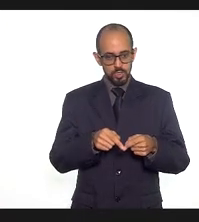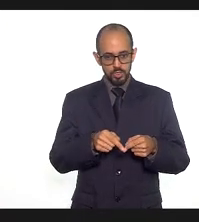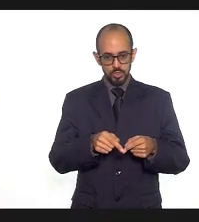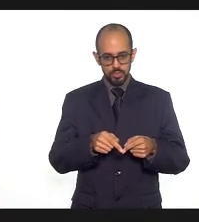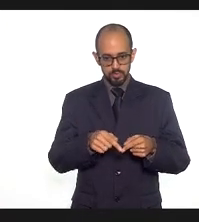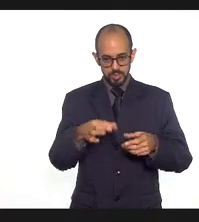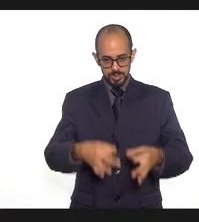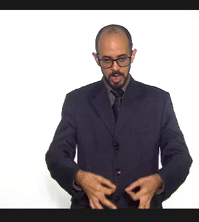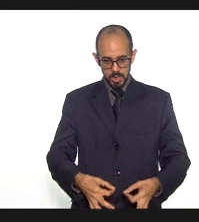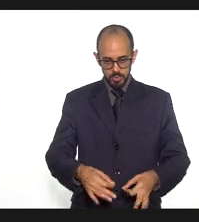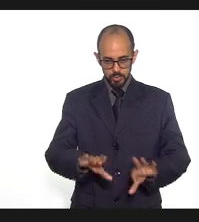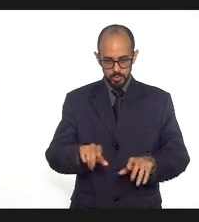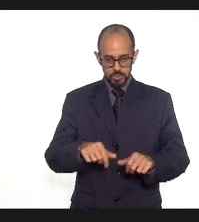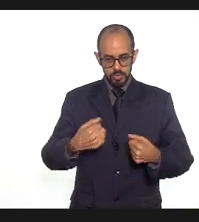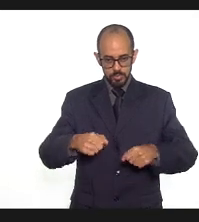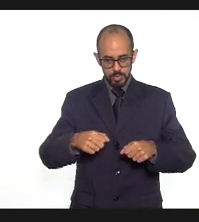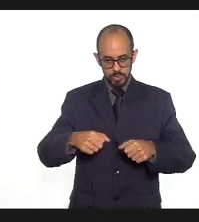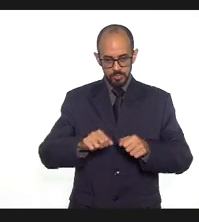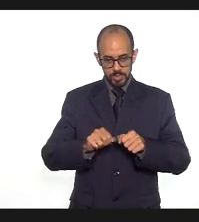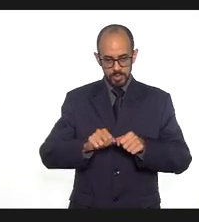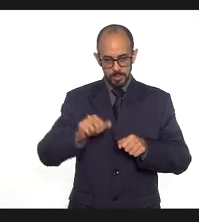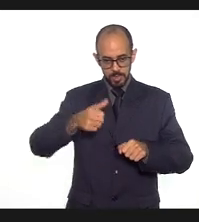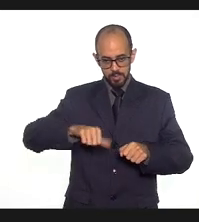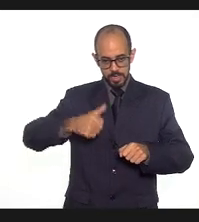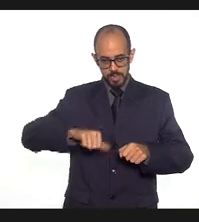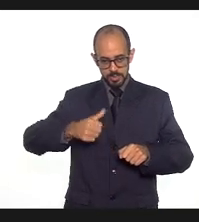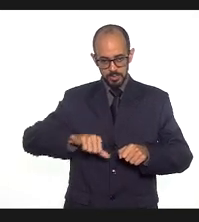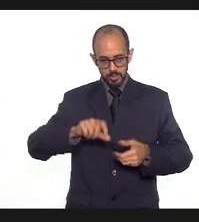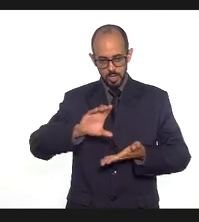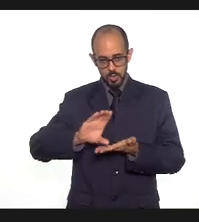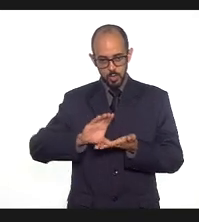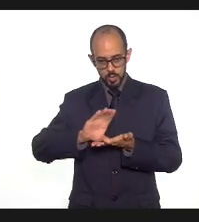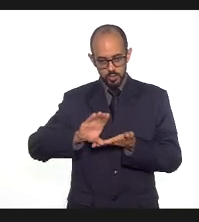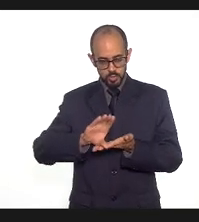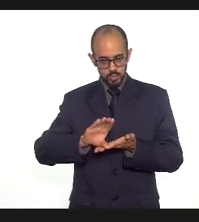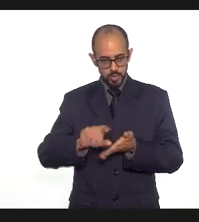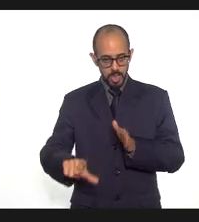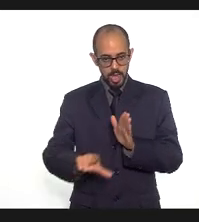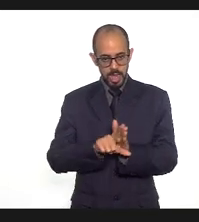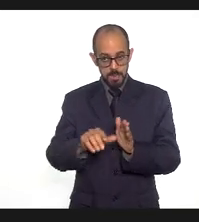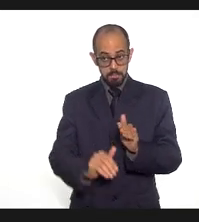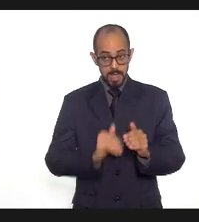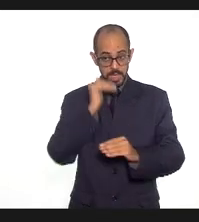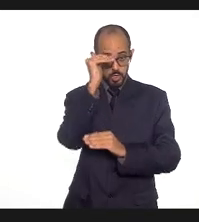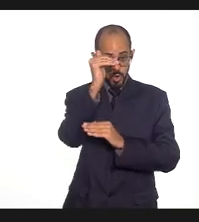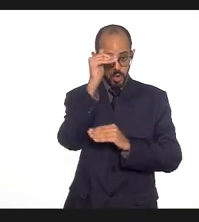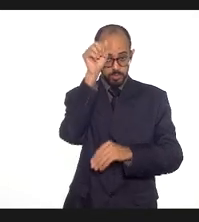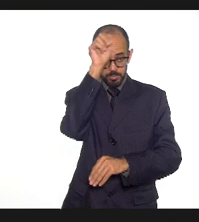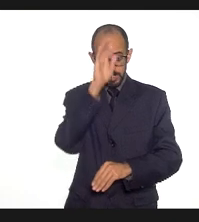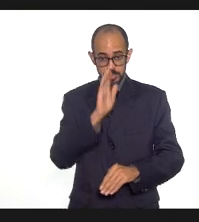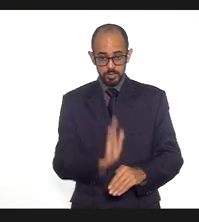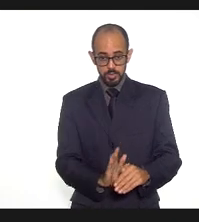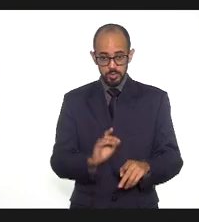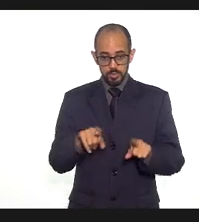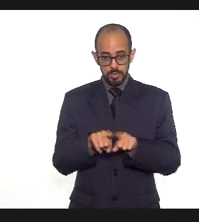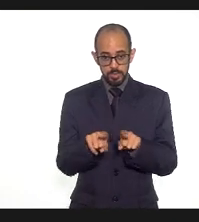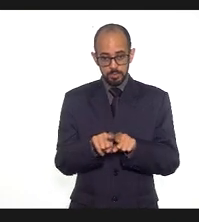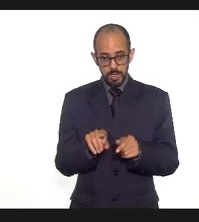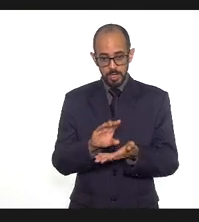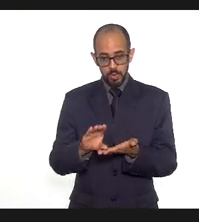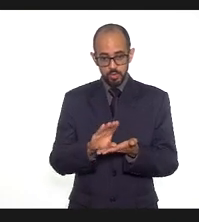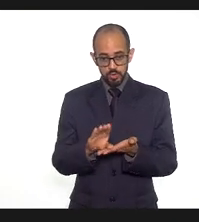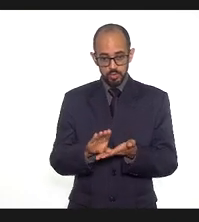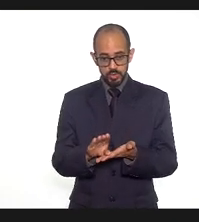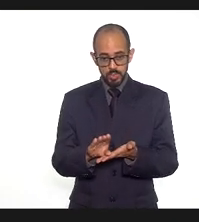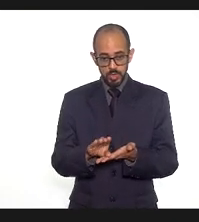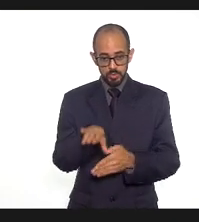de fato sobre o primeiro prisma, que é o prisma constitucional, a lei maior do Brasil, e sobre a Constituição do Rio de Janeiro também. Então, quando a gente dá